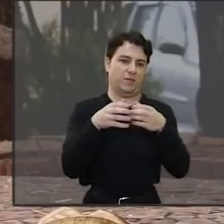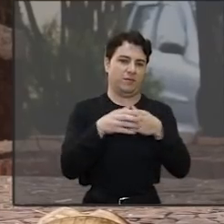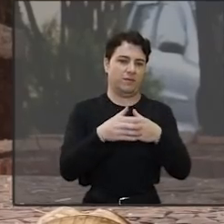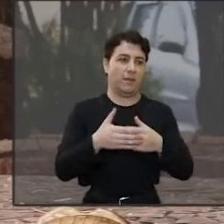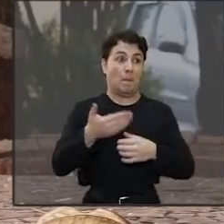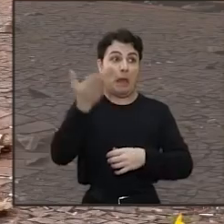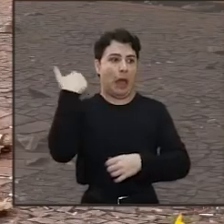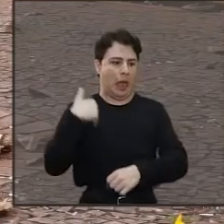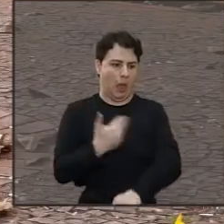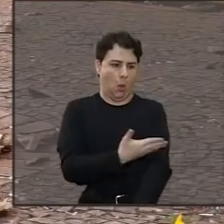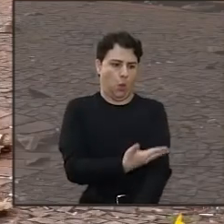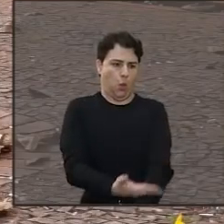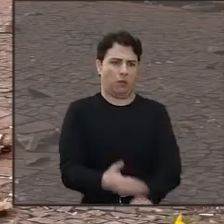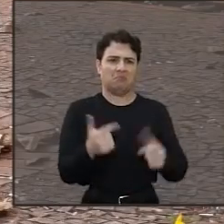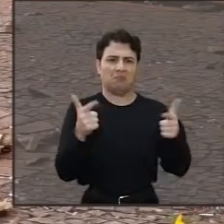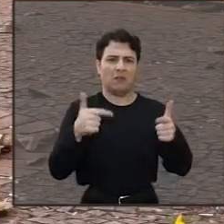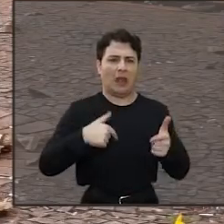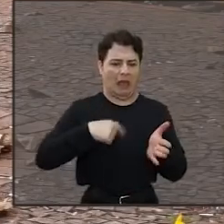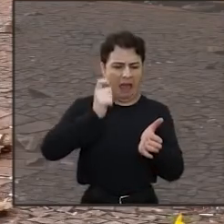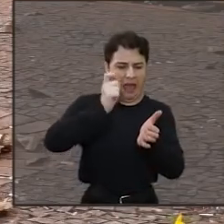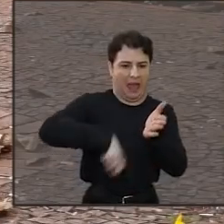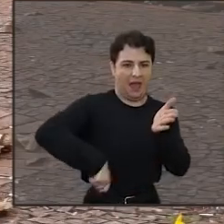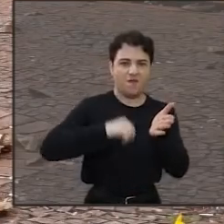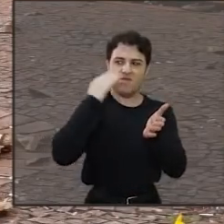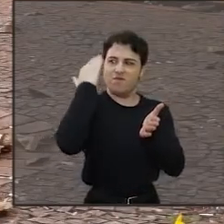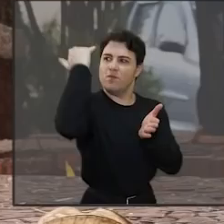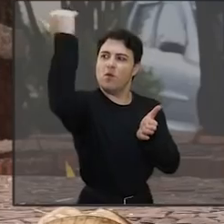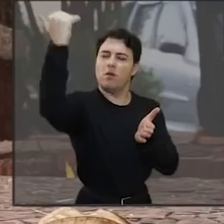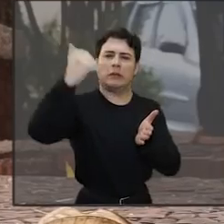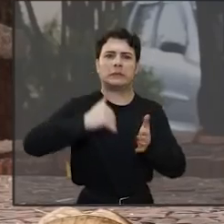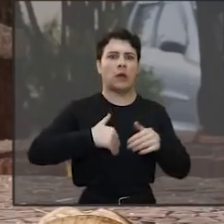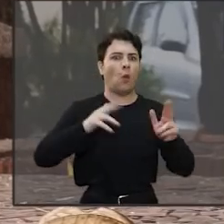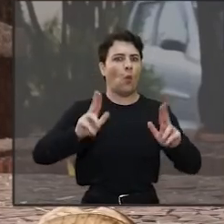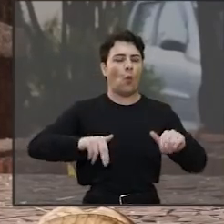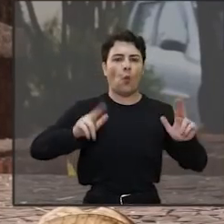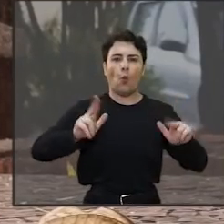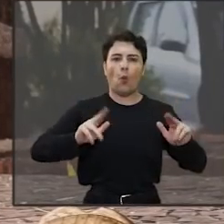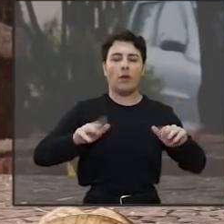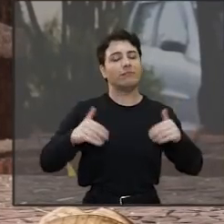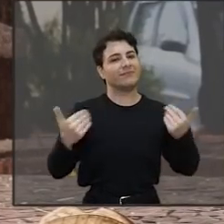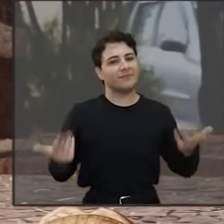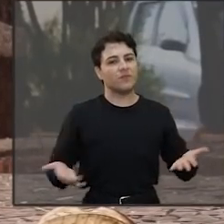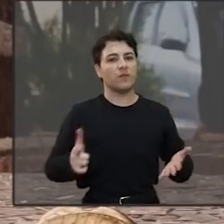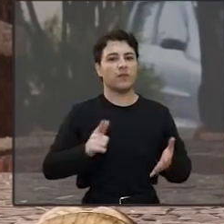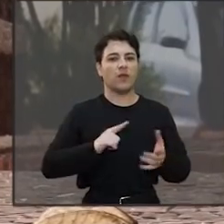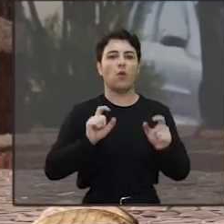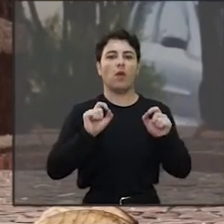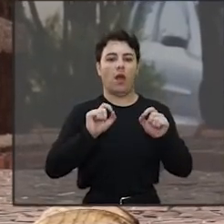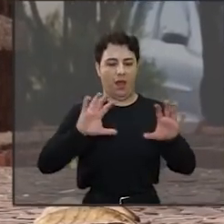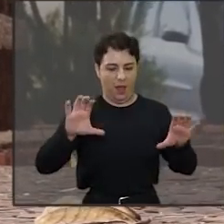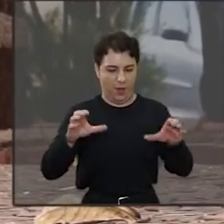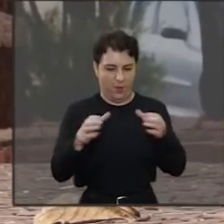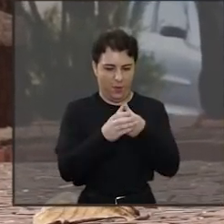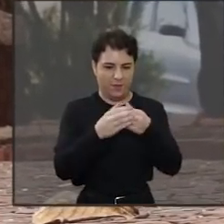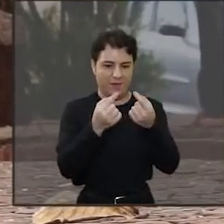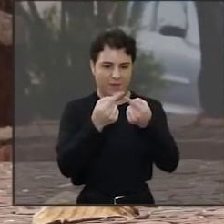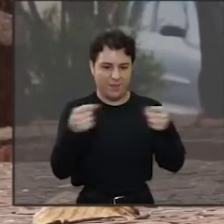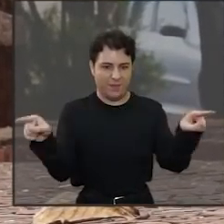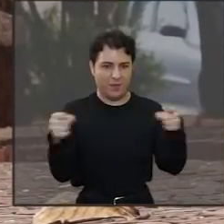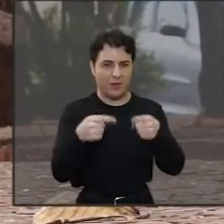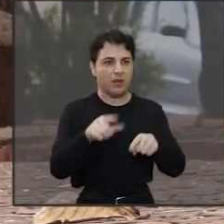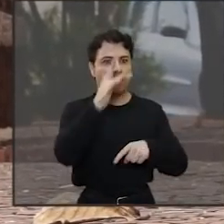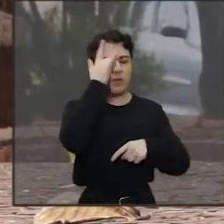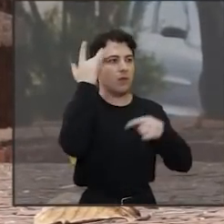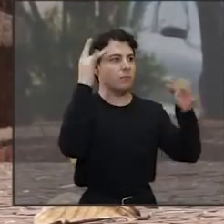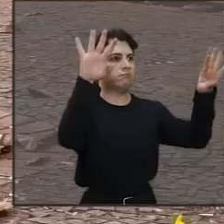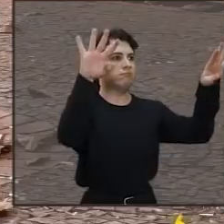vinha histérico, assim, e eu não estava acostumado com aquilo, dar autógrafo, eu nunca pensei na vida que fosse dar autógrafo. E aí criou um movimento sobre a